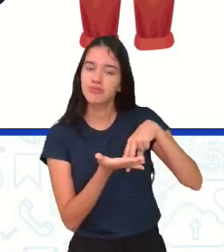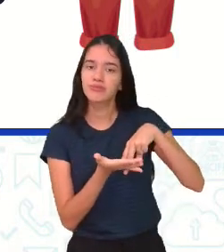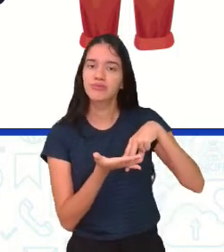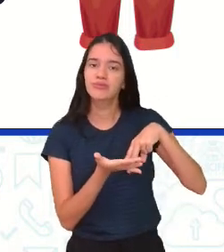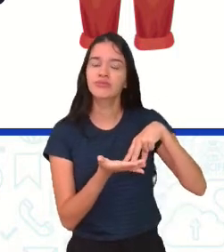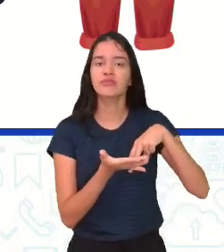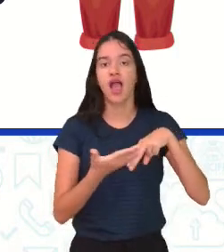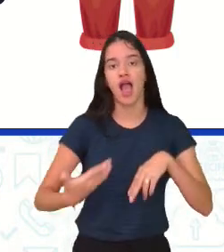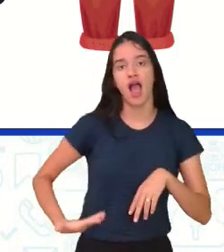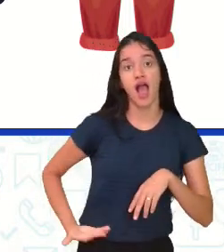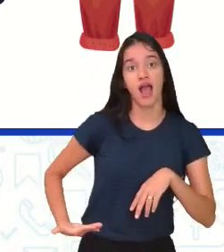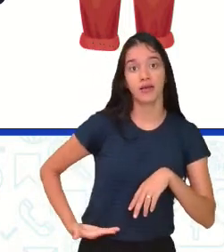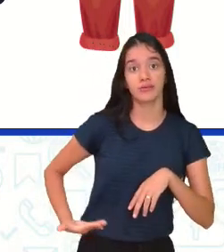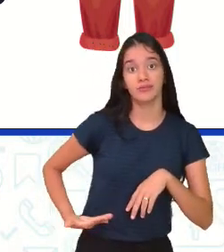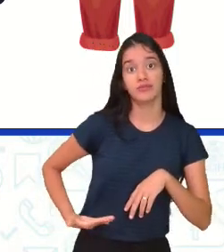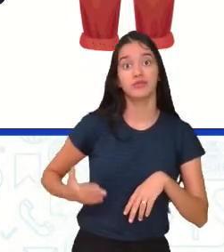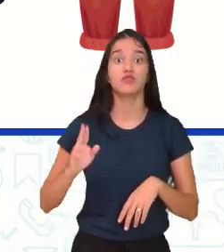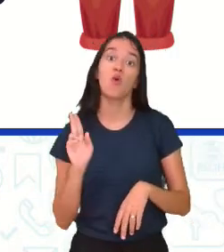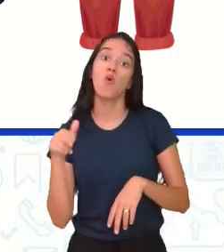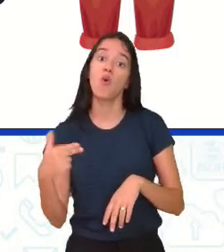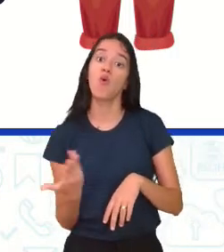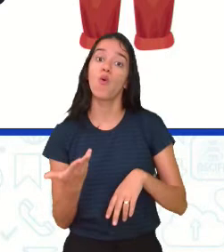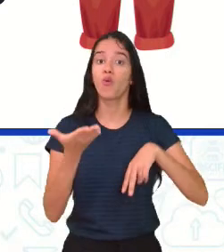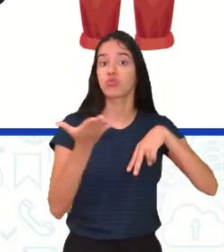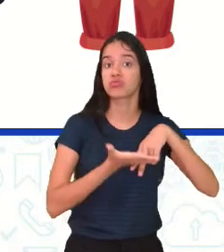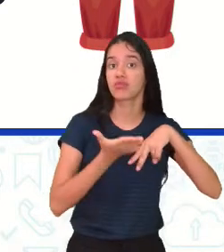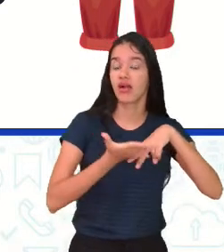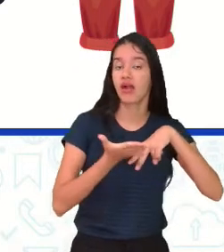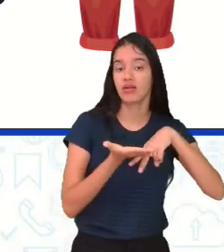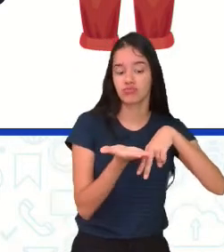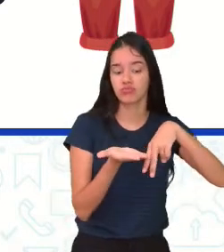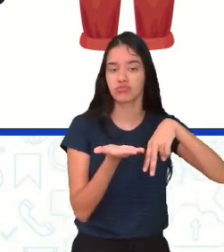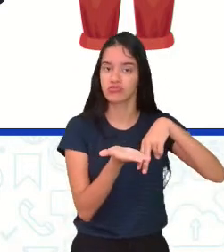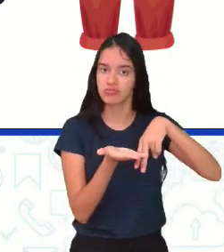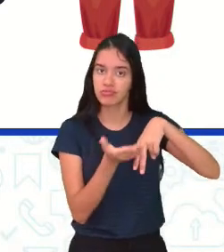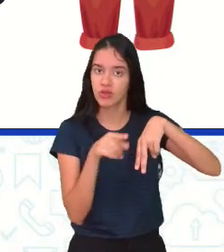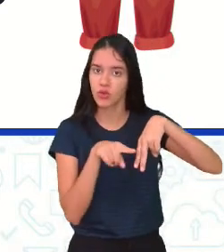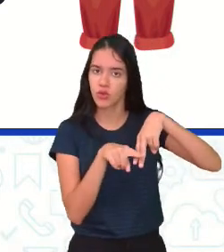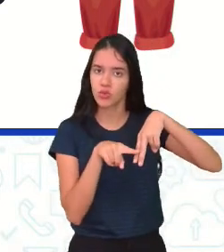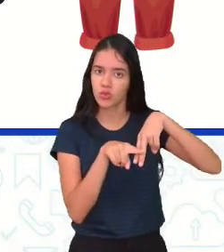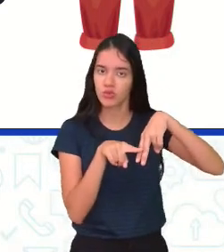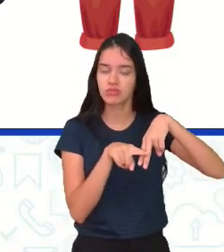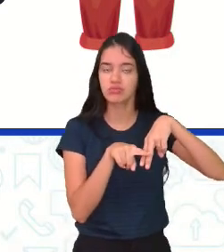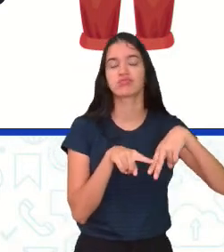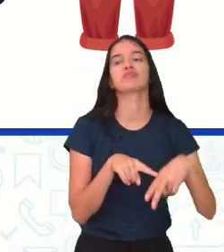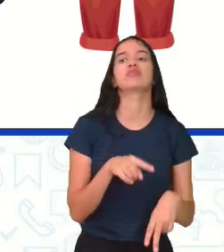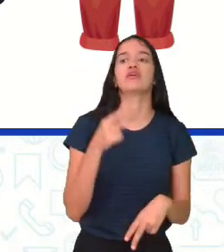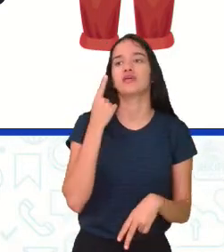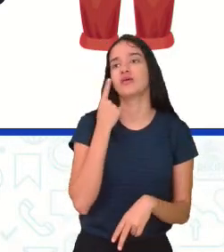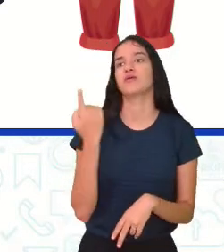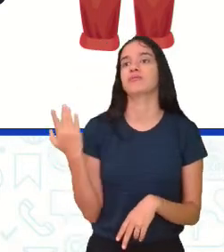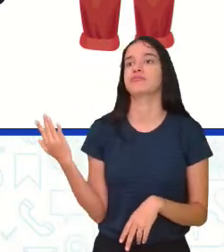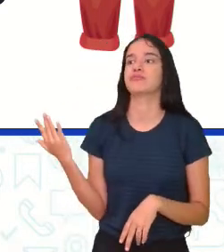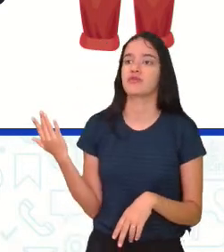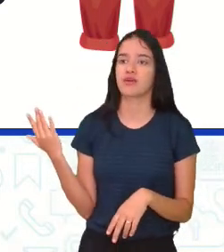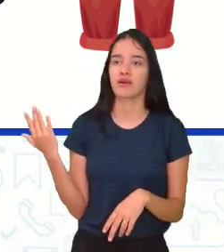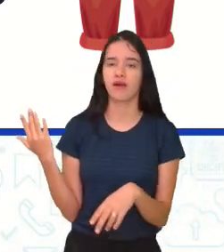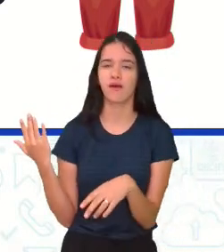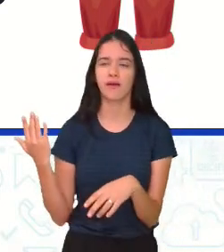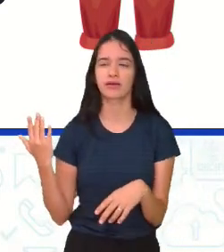de baixo, né? Ou calça ou short, certo? Ou essa do meio aí